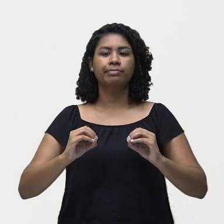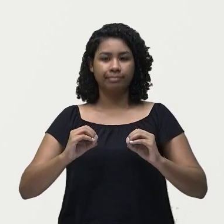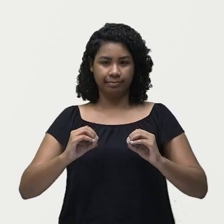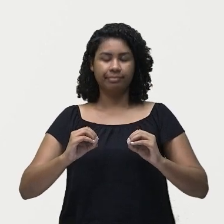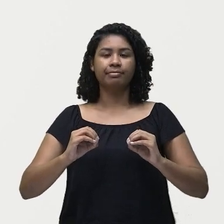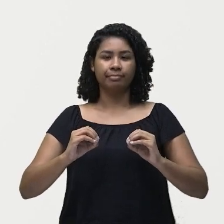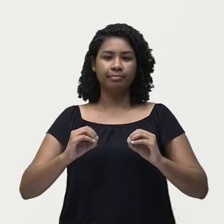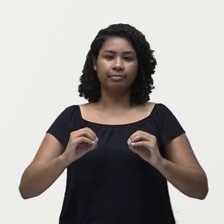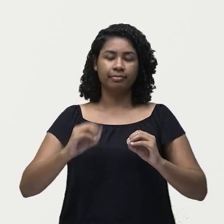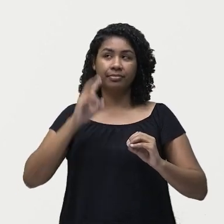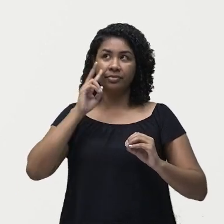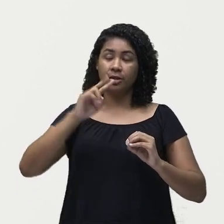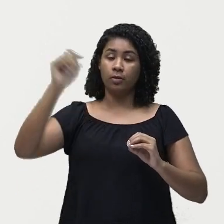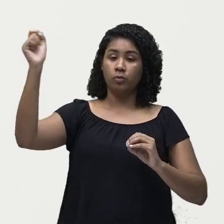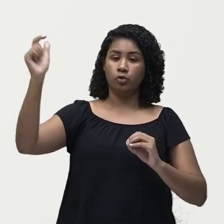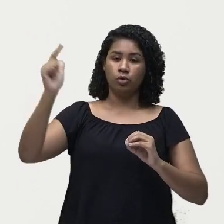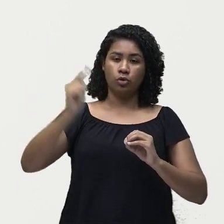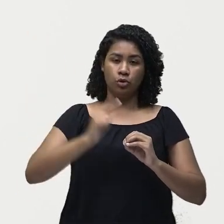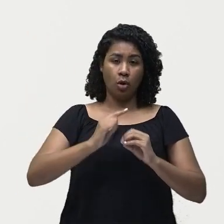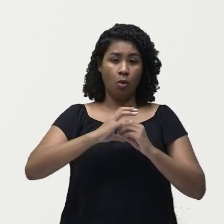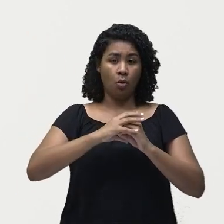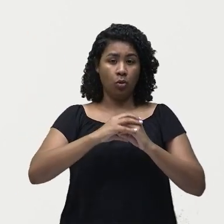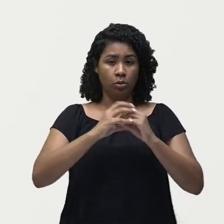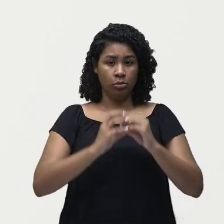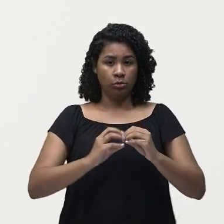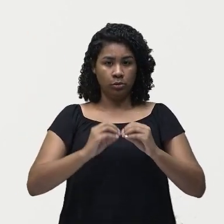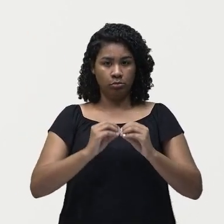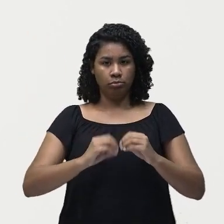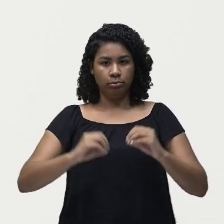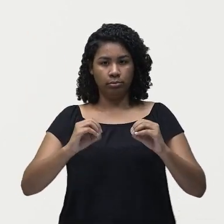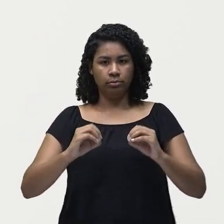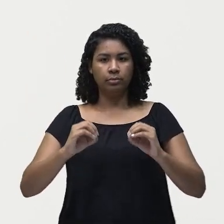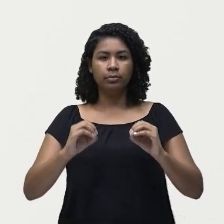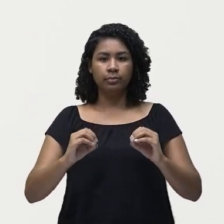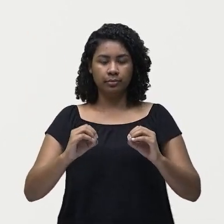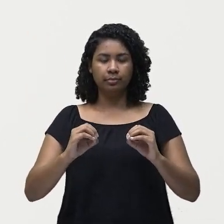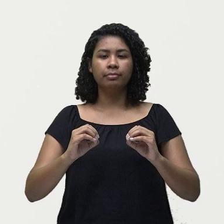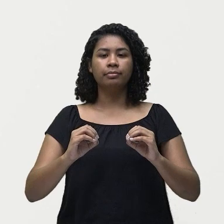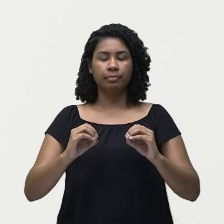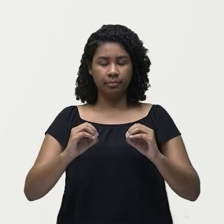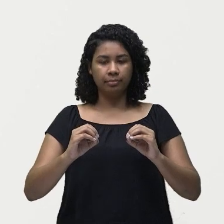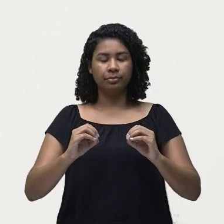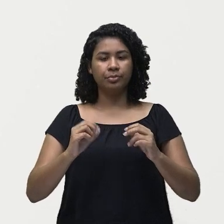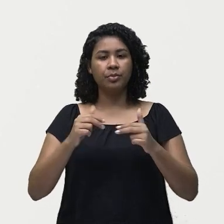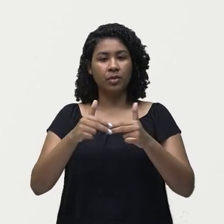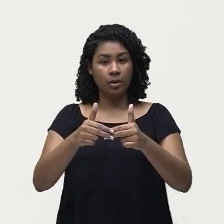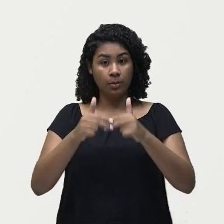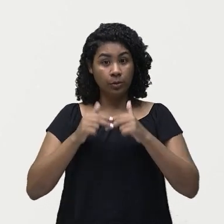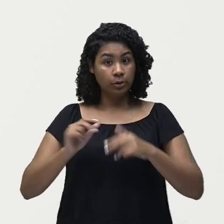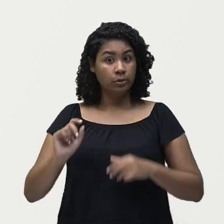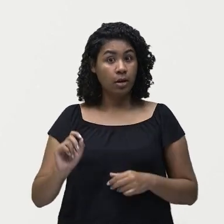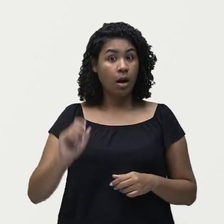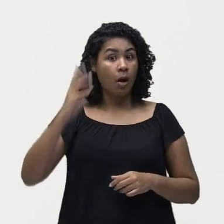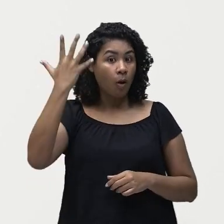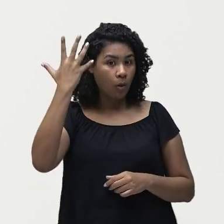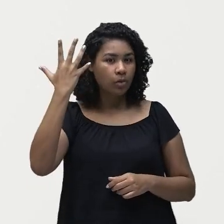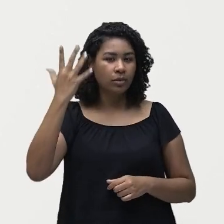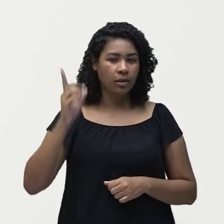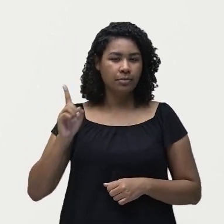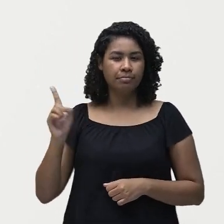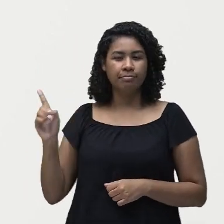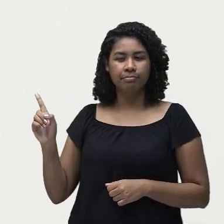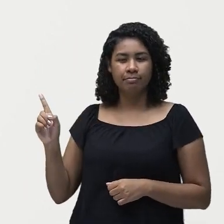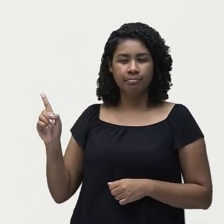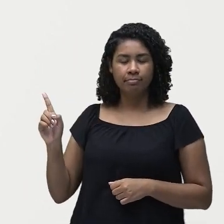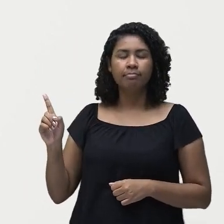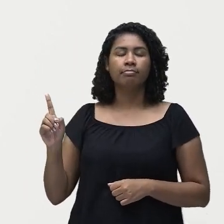elétrica, a interação com as radiações solares, E aí, quando ocorre essa descarga